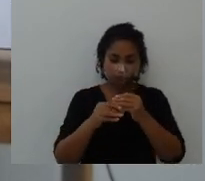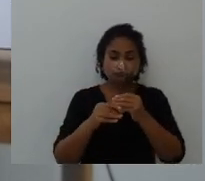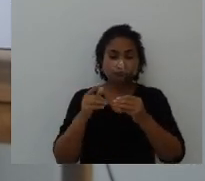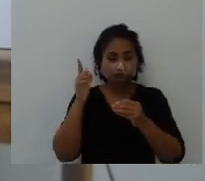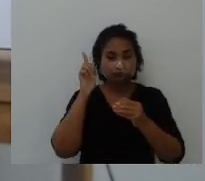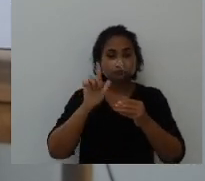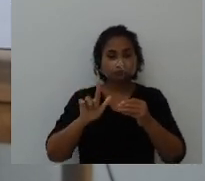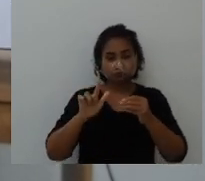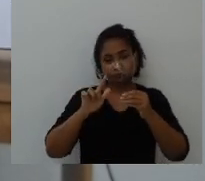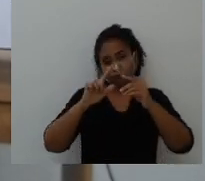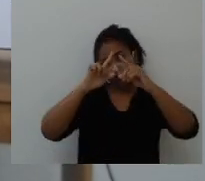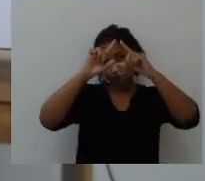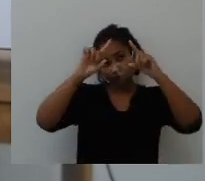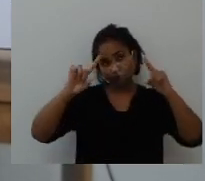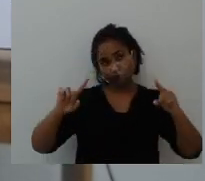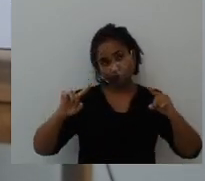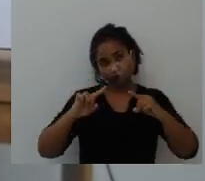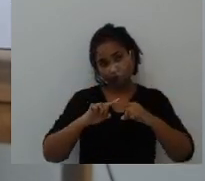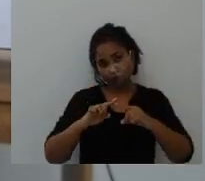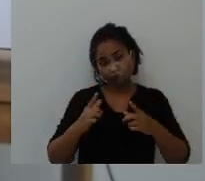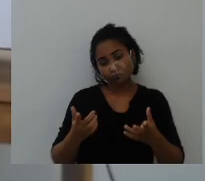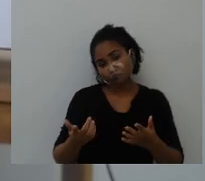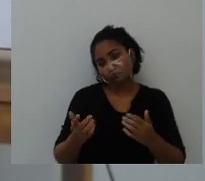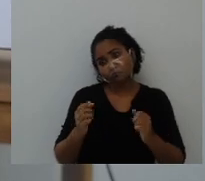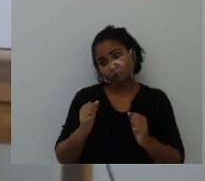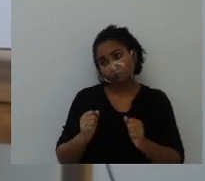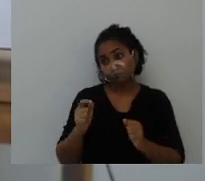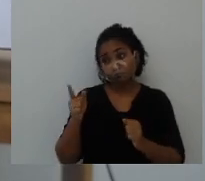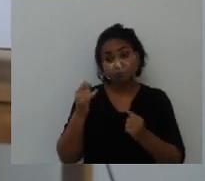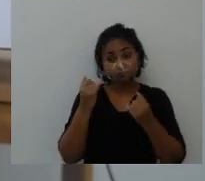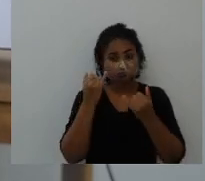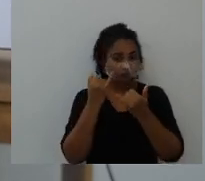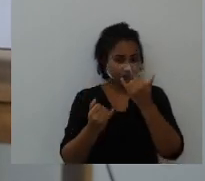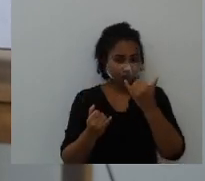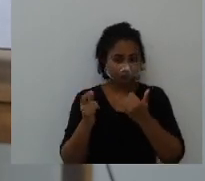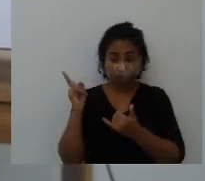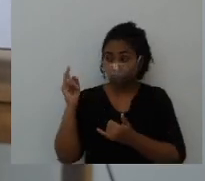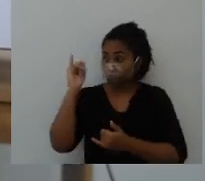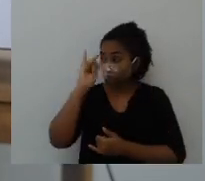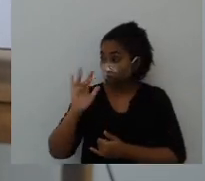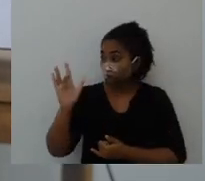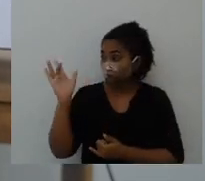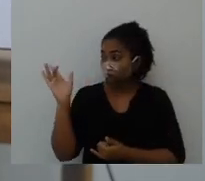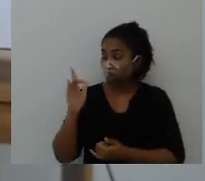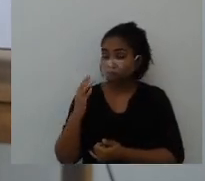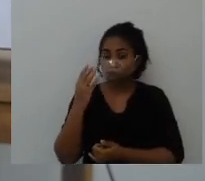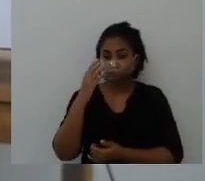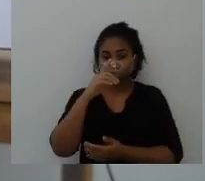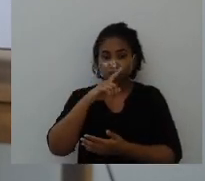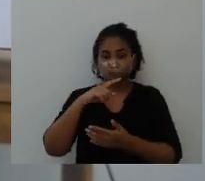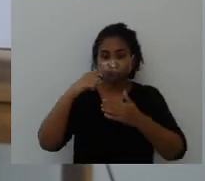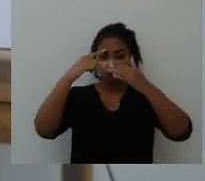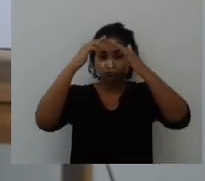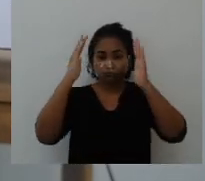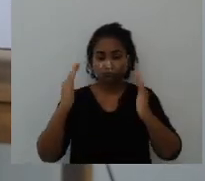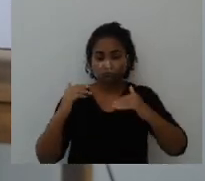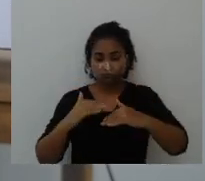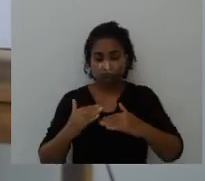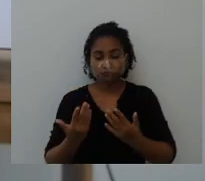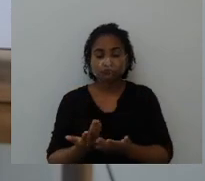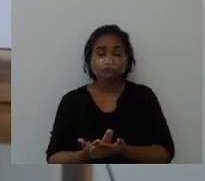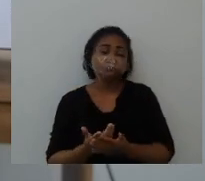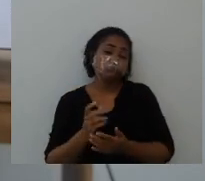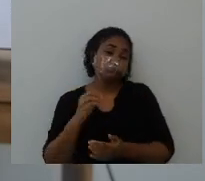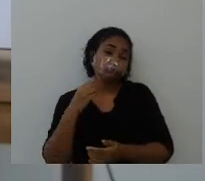formar uma figura geométrica que é um polígono, que é essa figurinha tipo um quadradinho, um quadrilátero. Ou você pode usar a regra